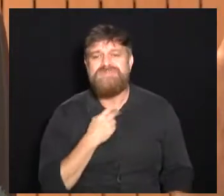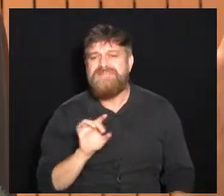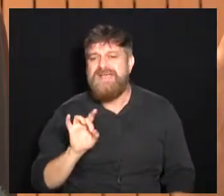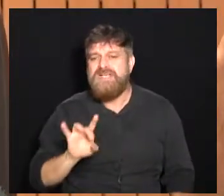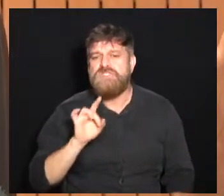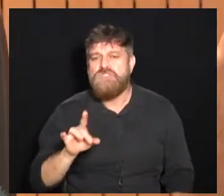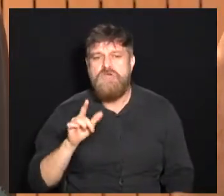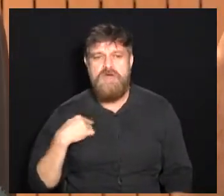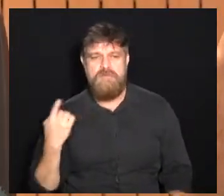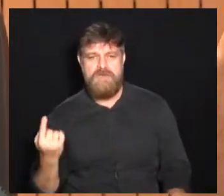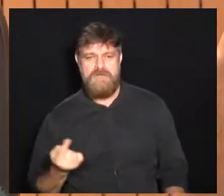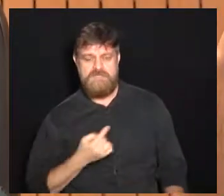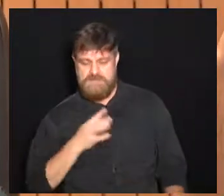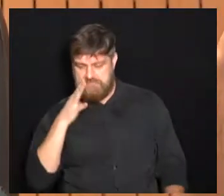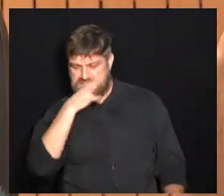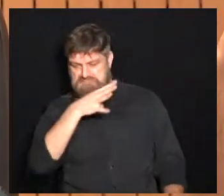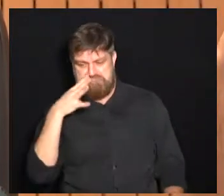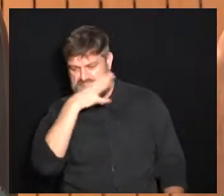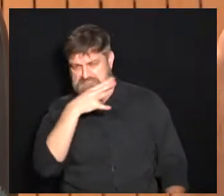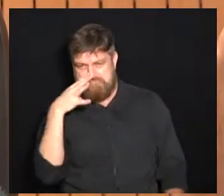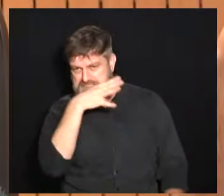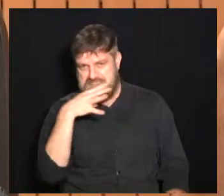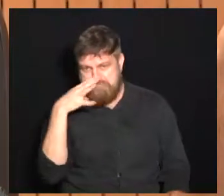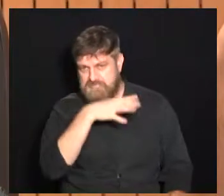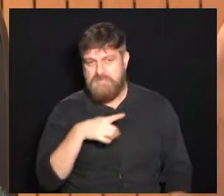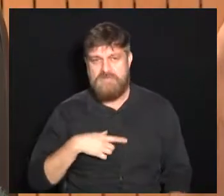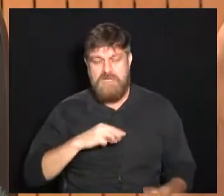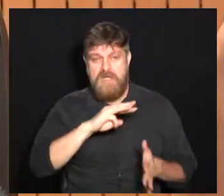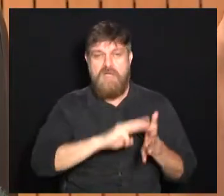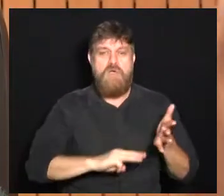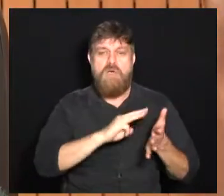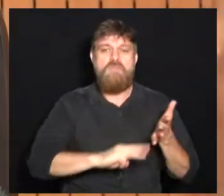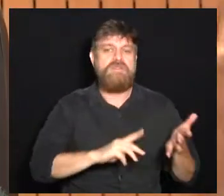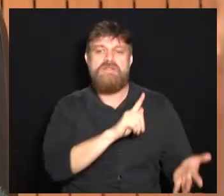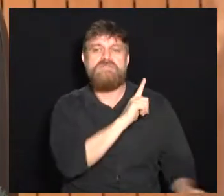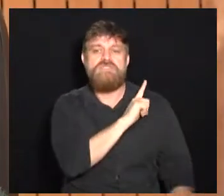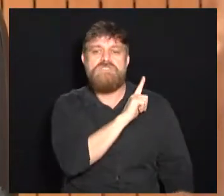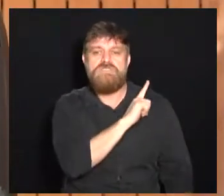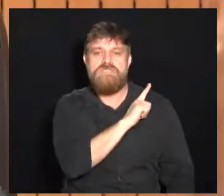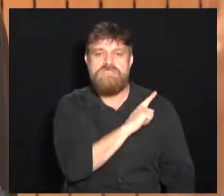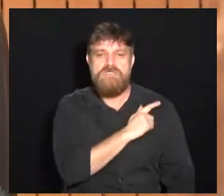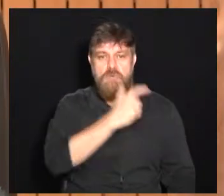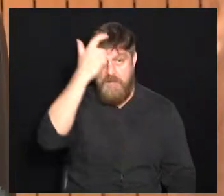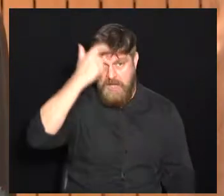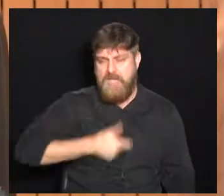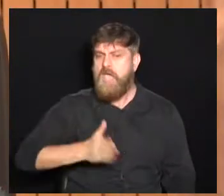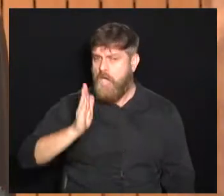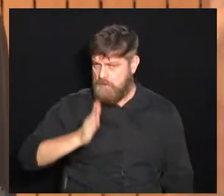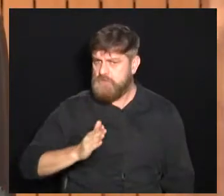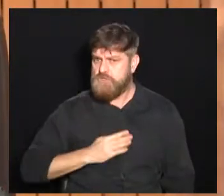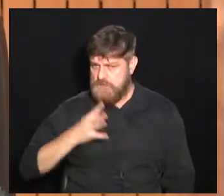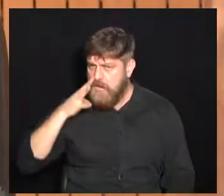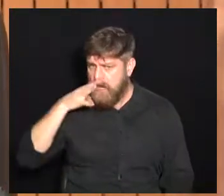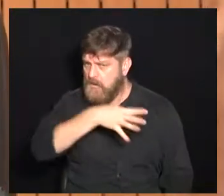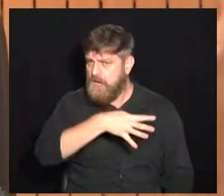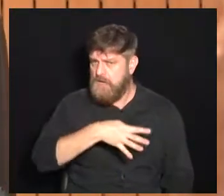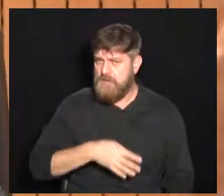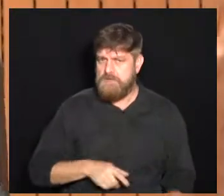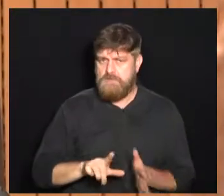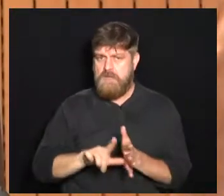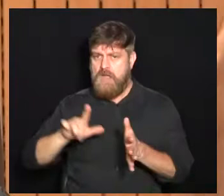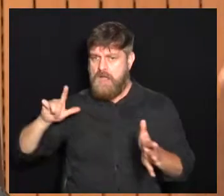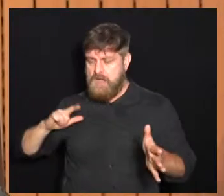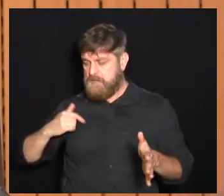pode a gente criticar um modelo de gestão, como eu já critiquei esse modelo, antes de